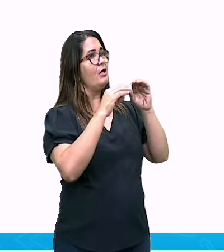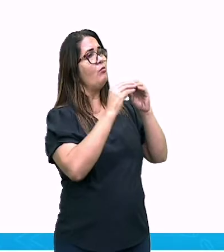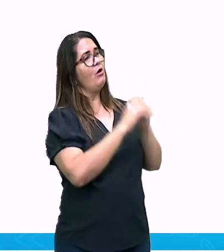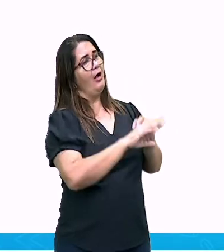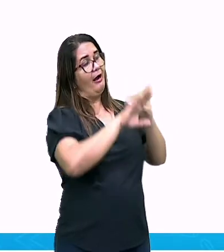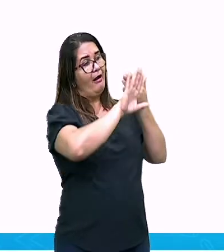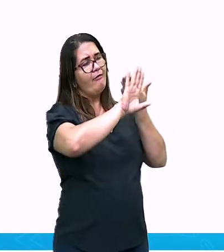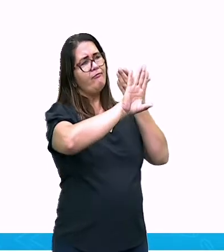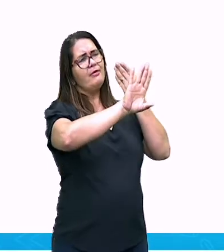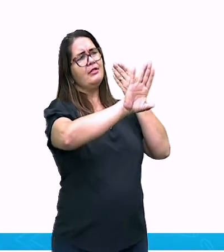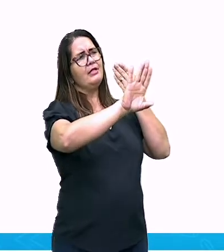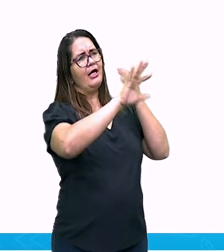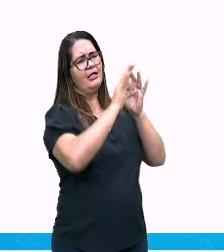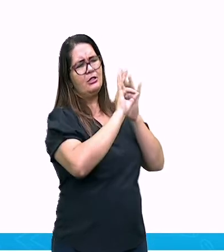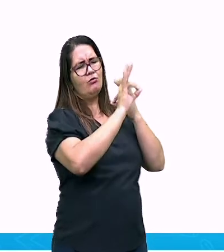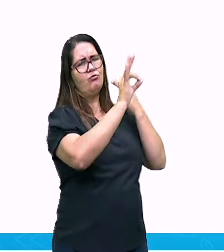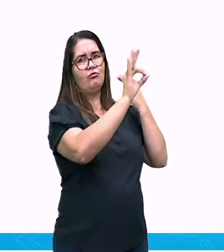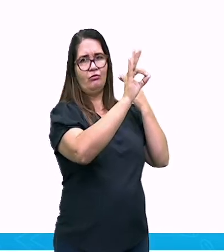de animais.